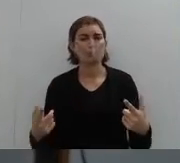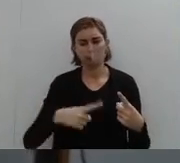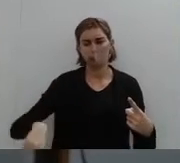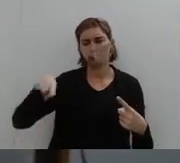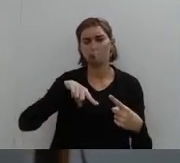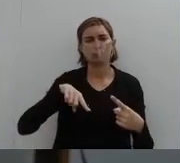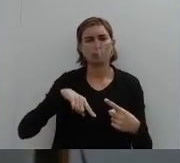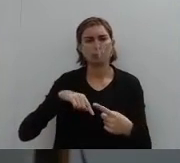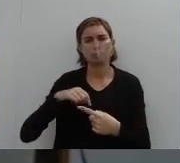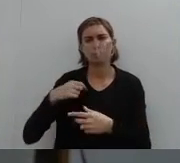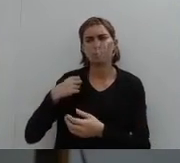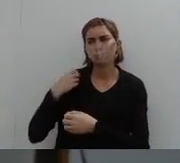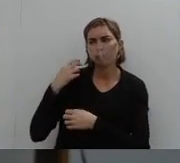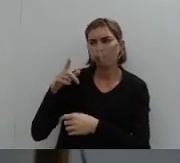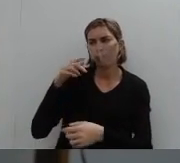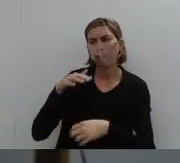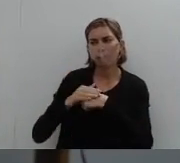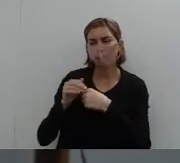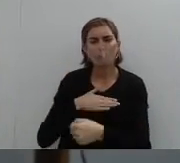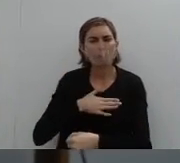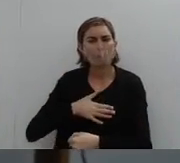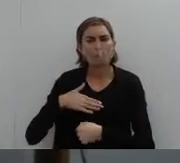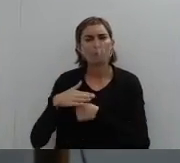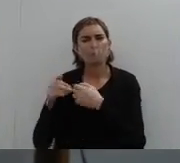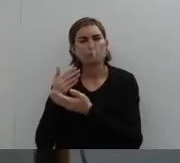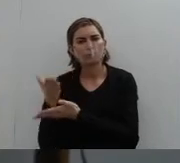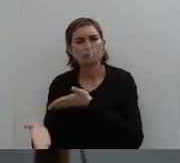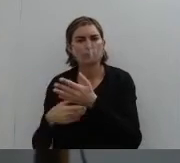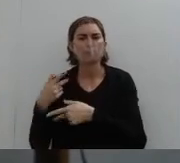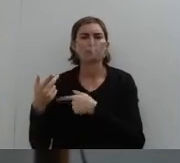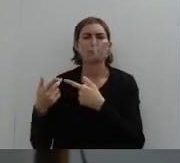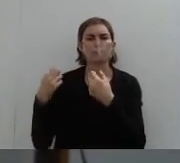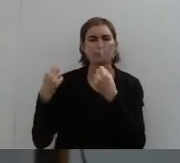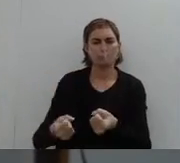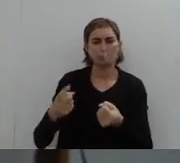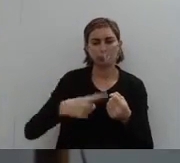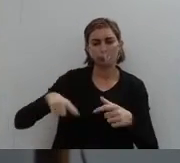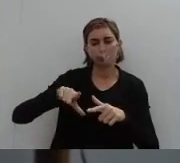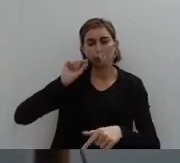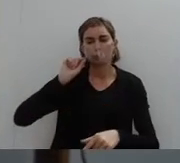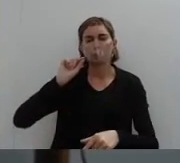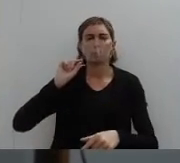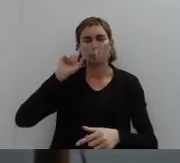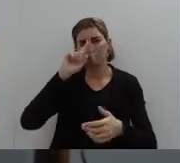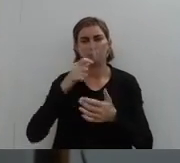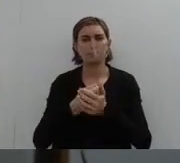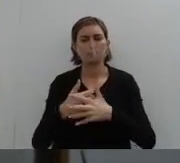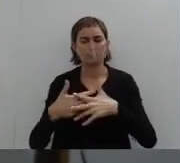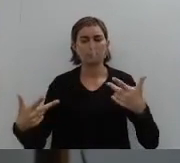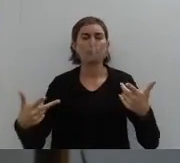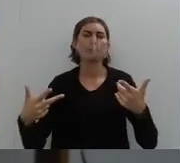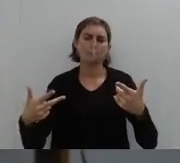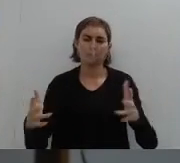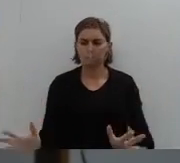nós investimos afeto, às quais nós investimos o peso da nossa escolha. São coisas que nós